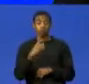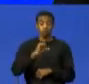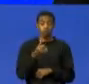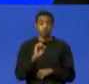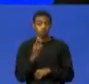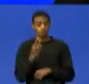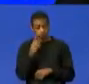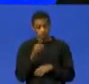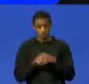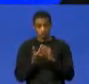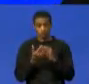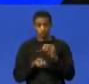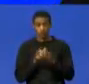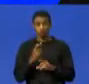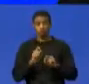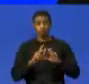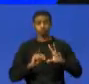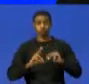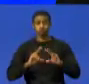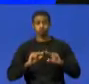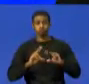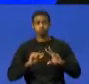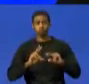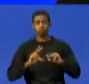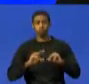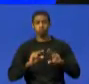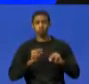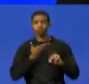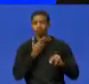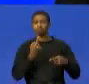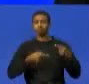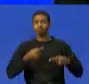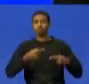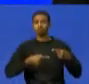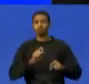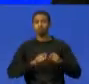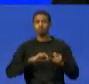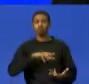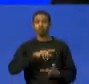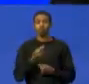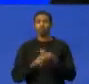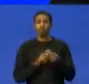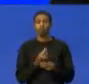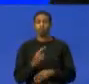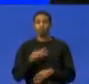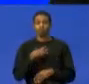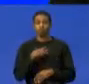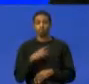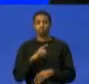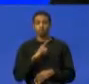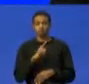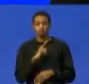amplo debate mundial sobre a determinação econômica e social da saúde. O Brasil